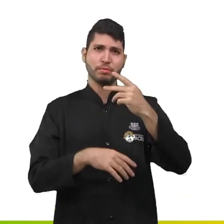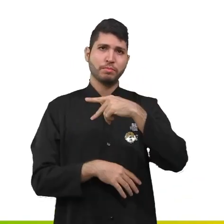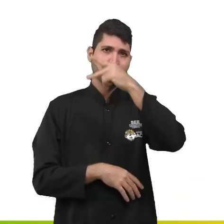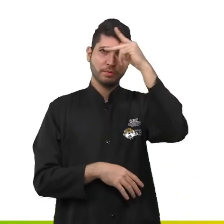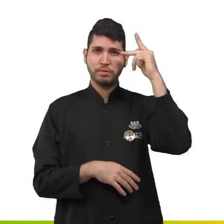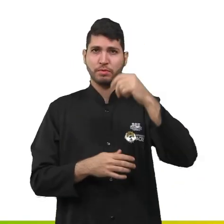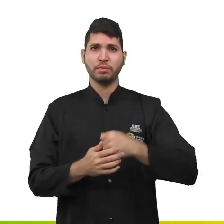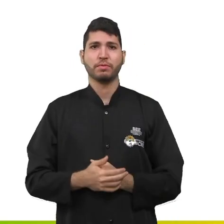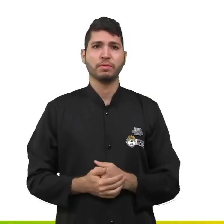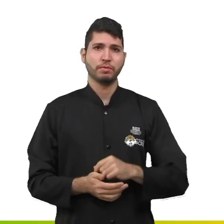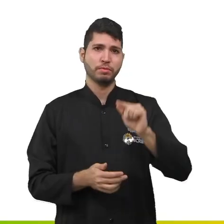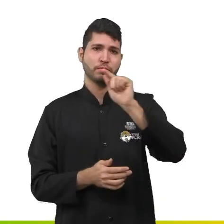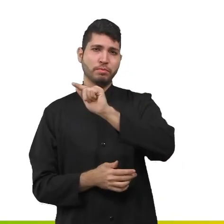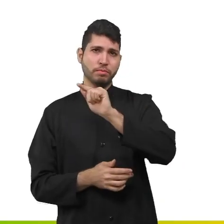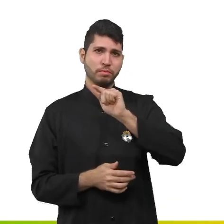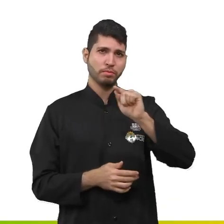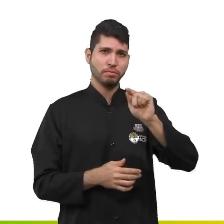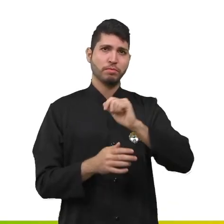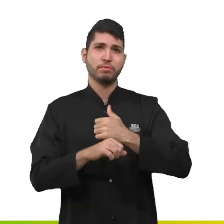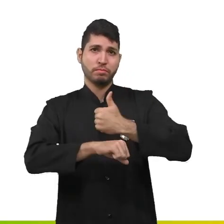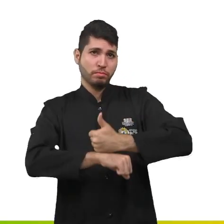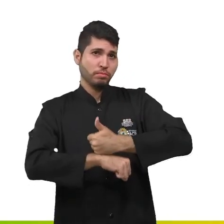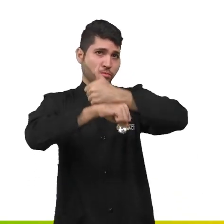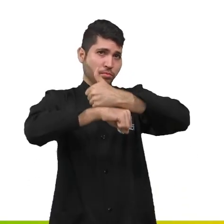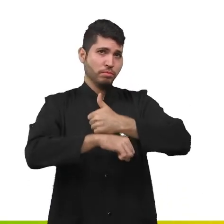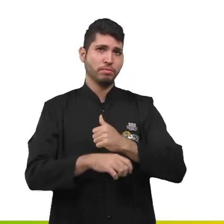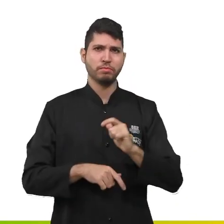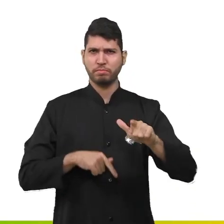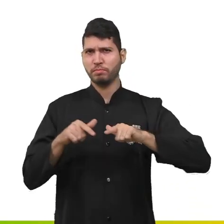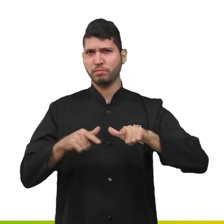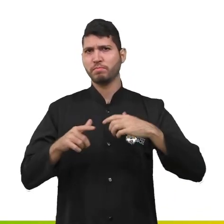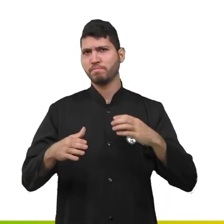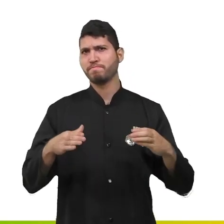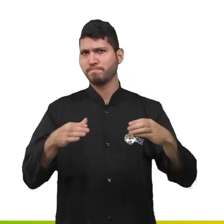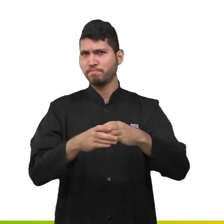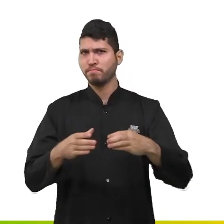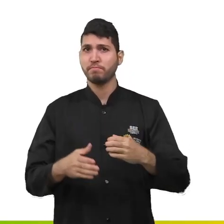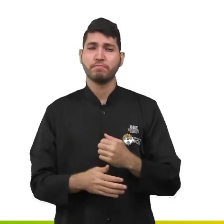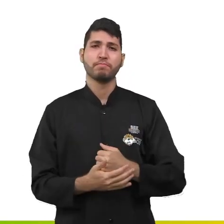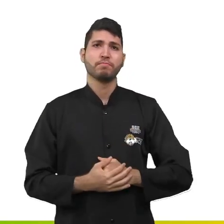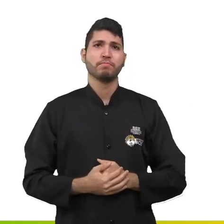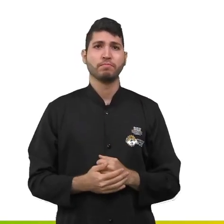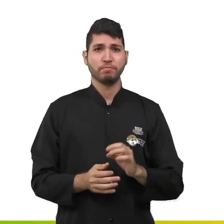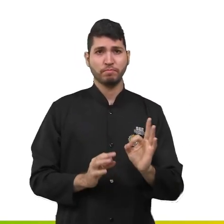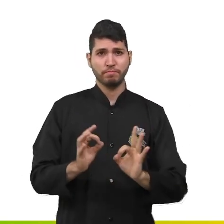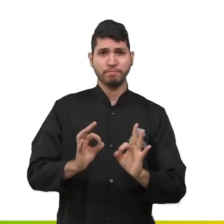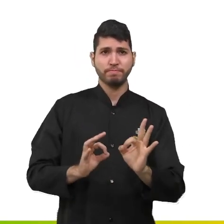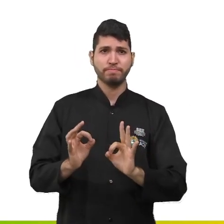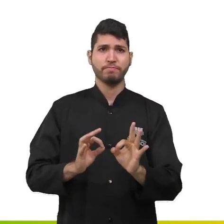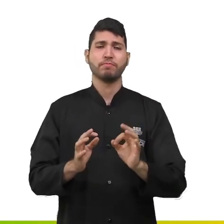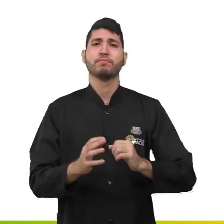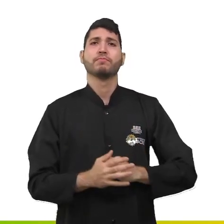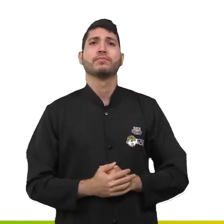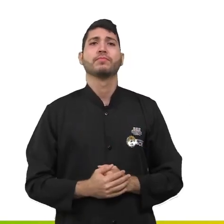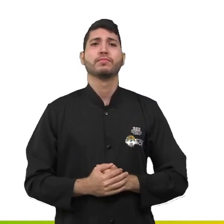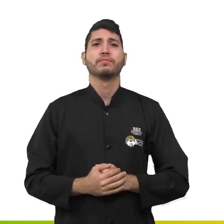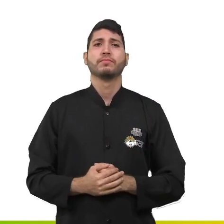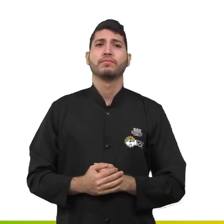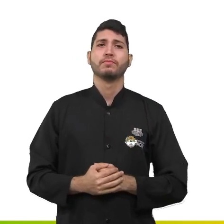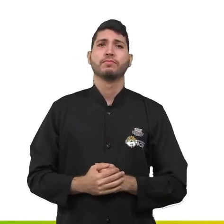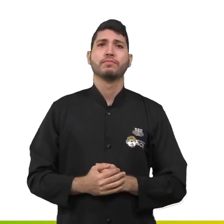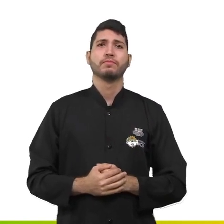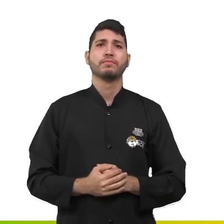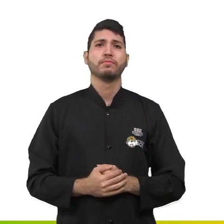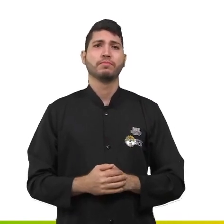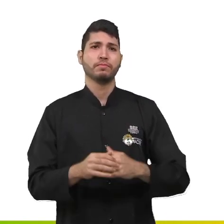ó, grifa liderança, trabalho em equipe, disciplina, e isso tudo por meio das